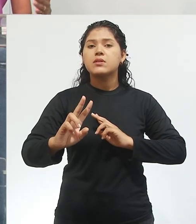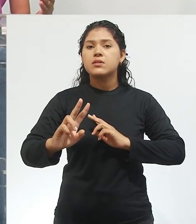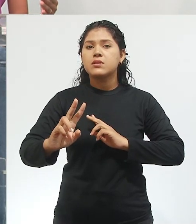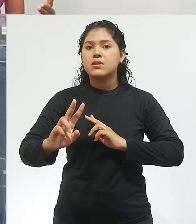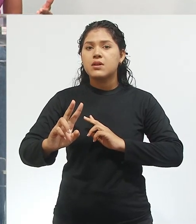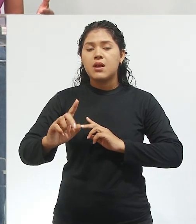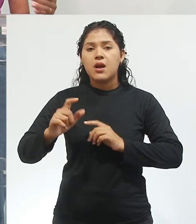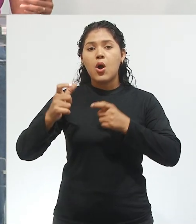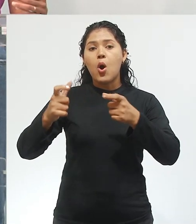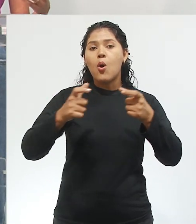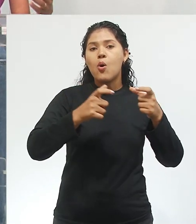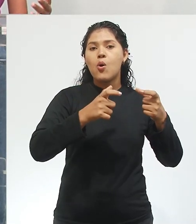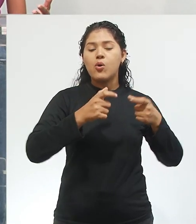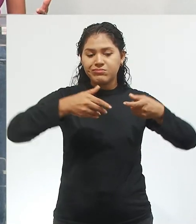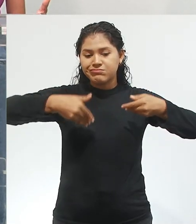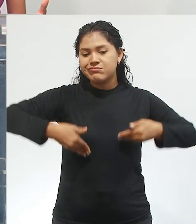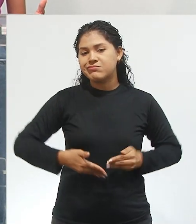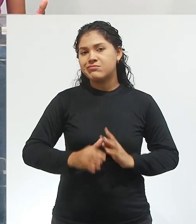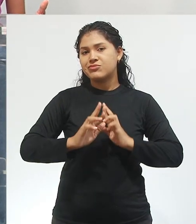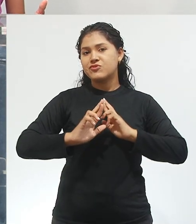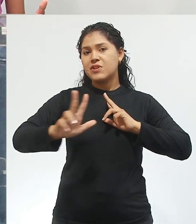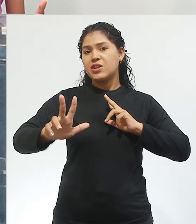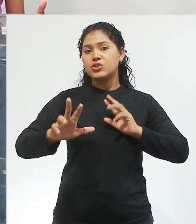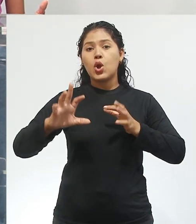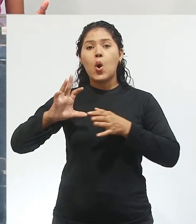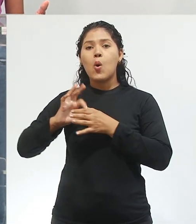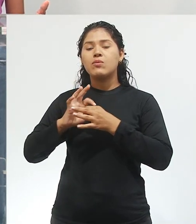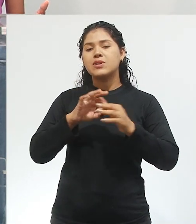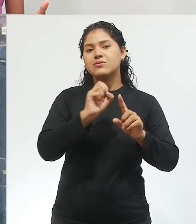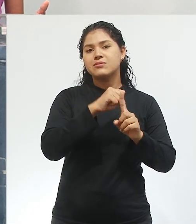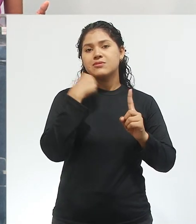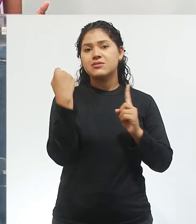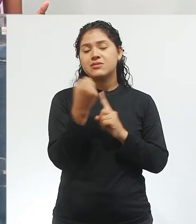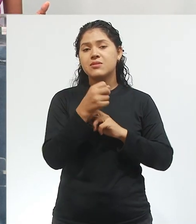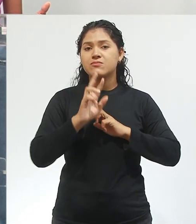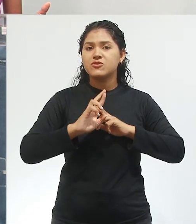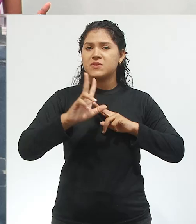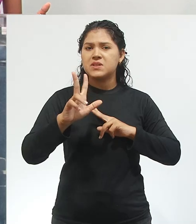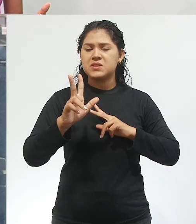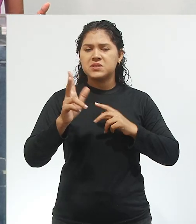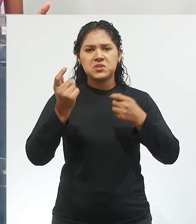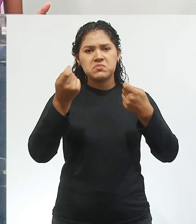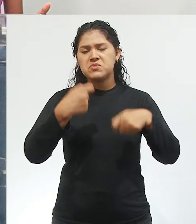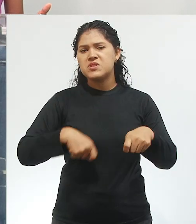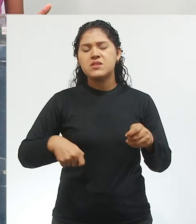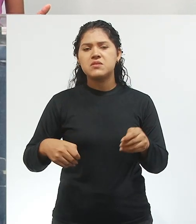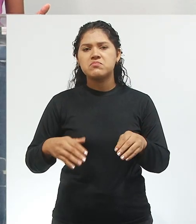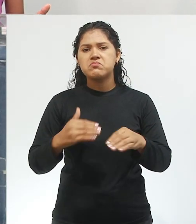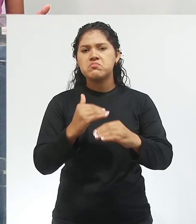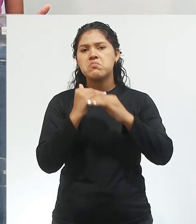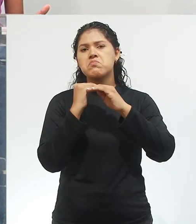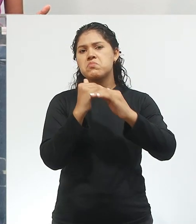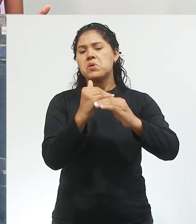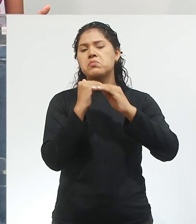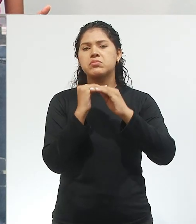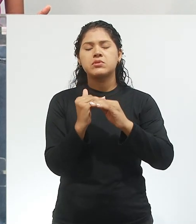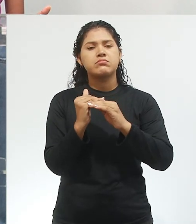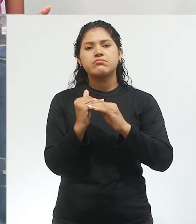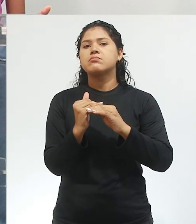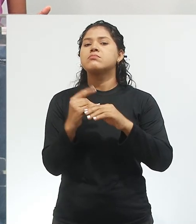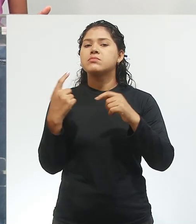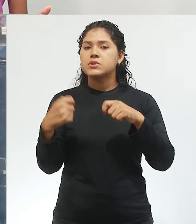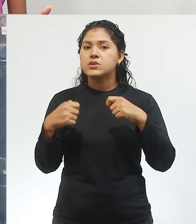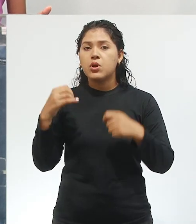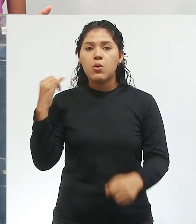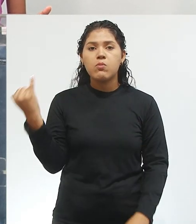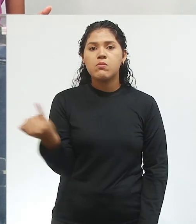somos oriundos de contextos sociais diferentes. Então, ao invés de negar essa diferença, falar da importância